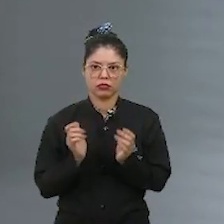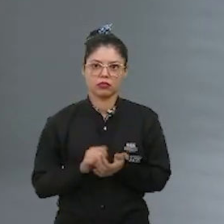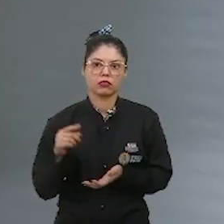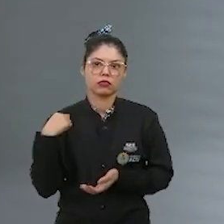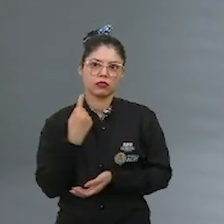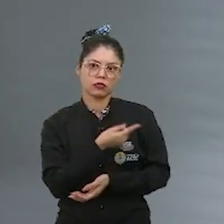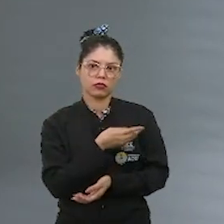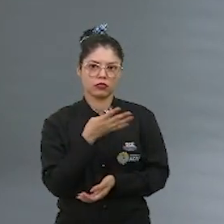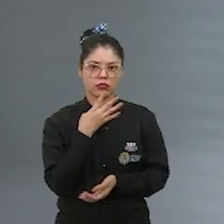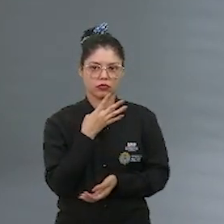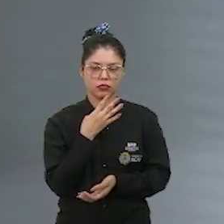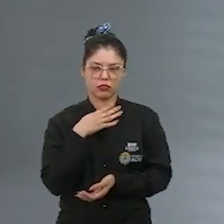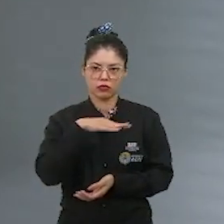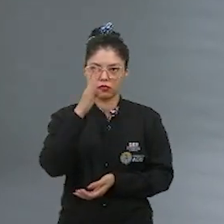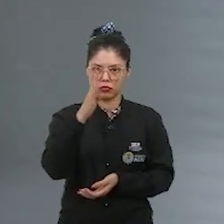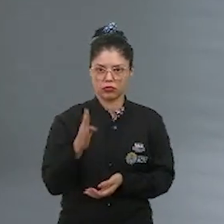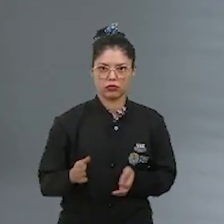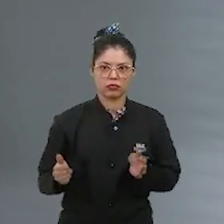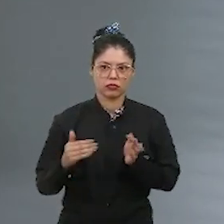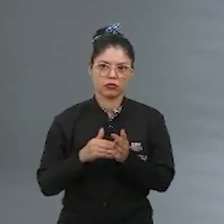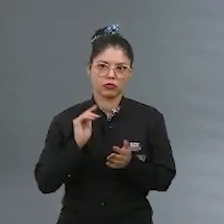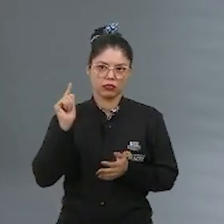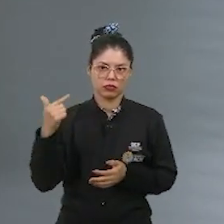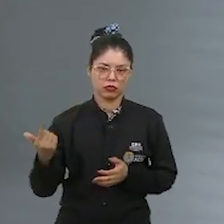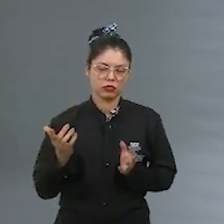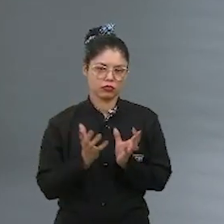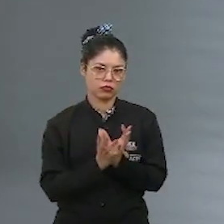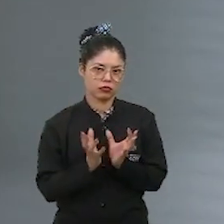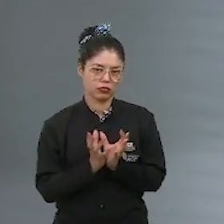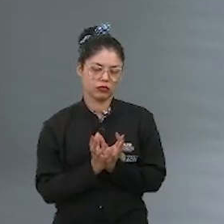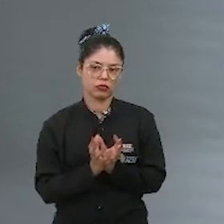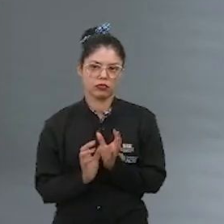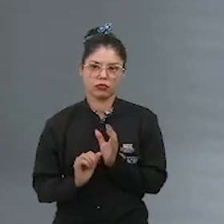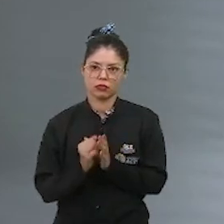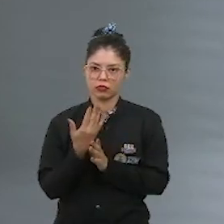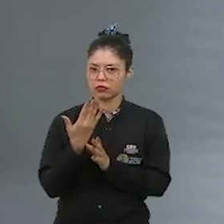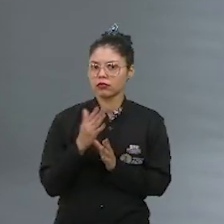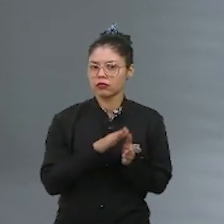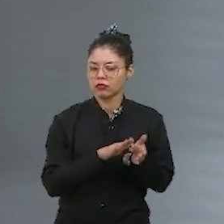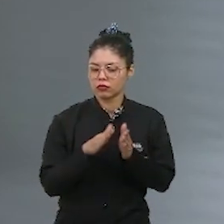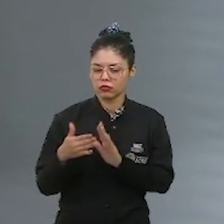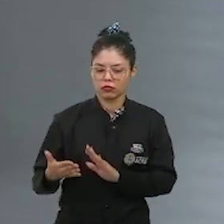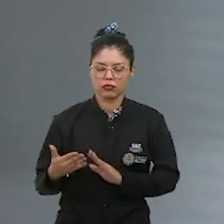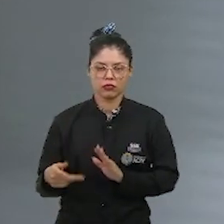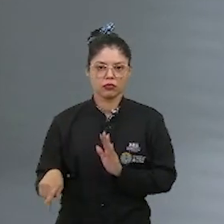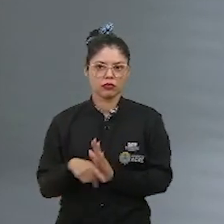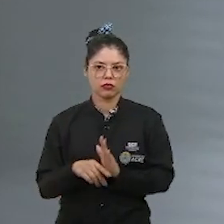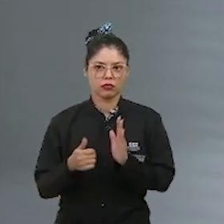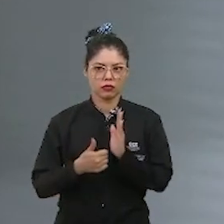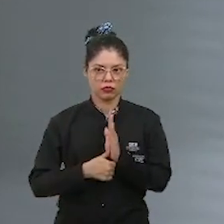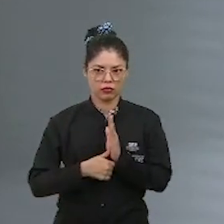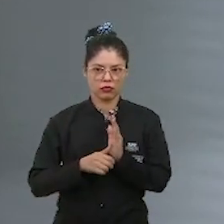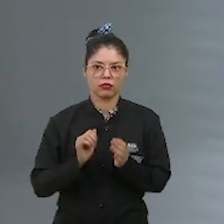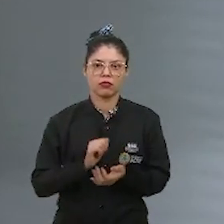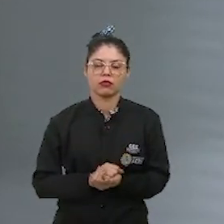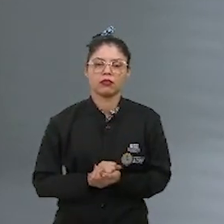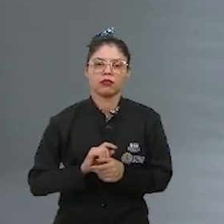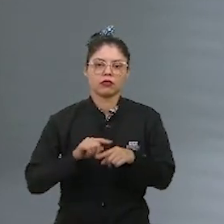nós conhecemos no Brasil e até outros grupos que possam surgir a partir da autoidentificação.